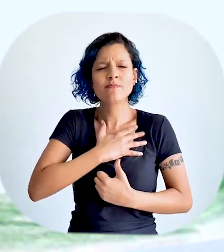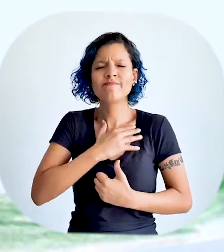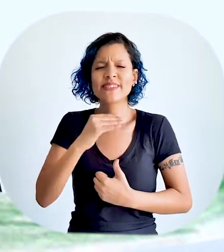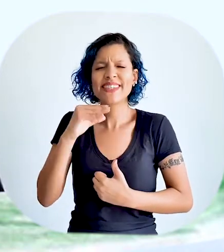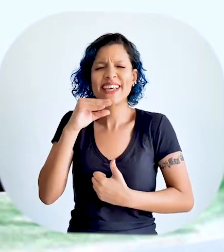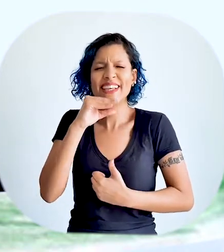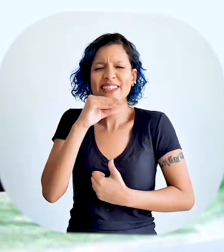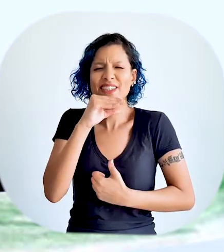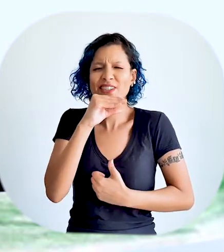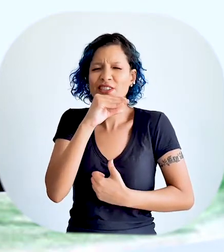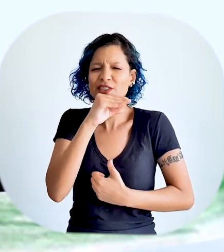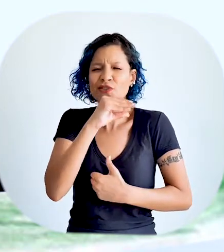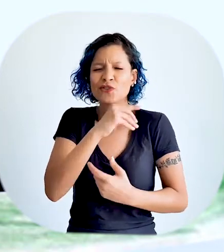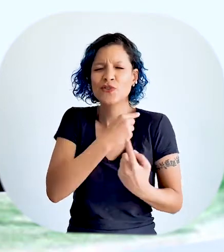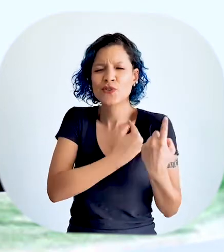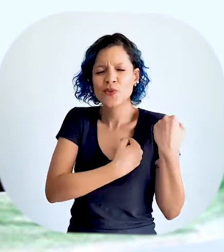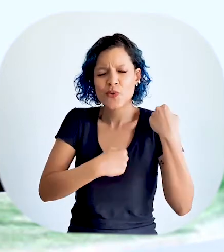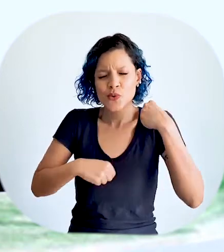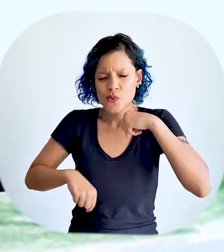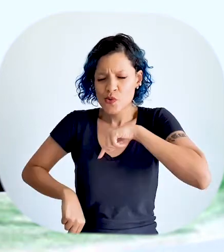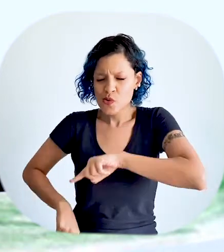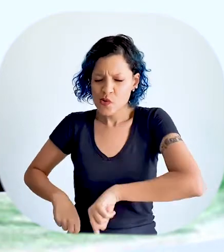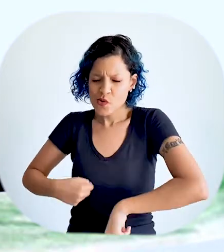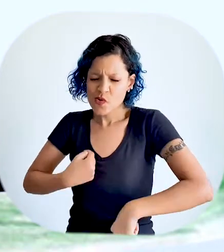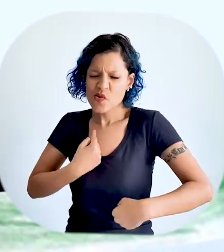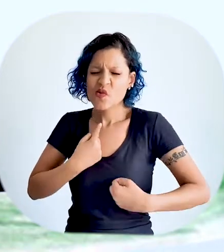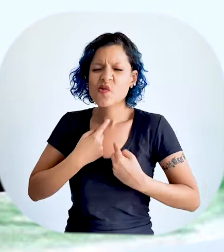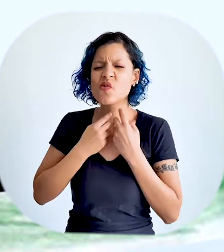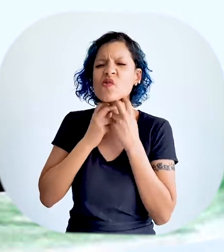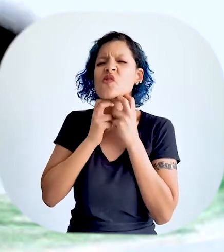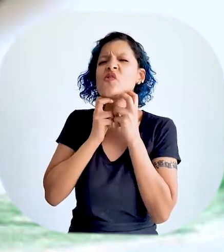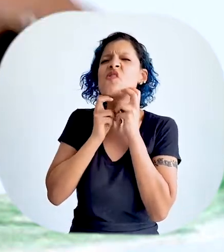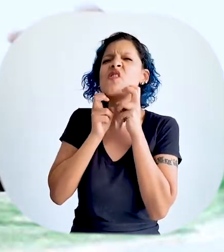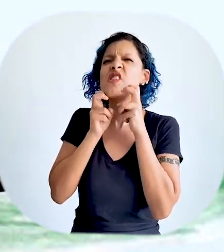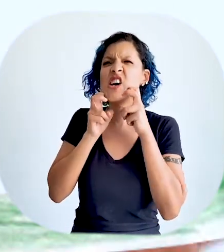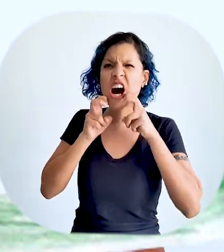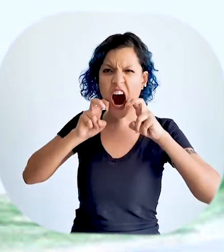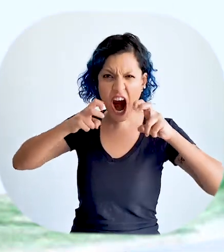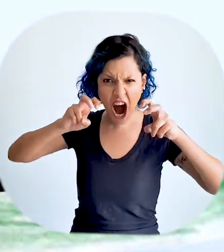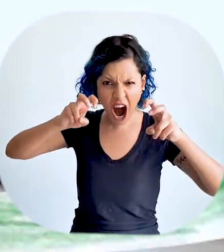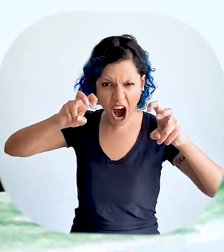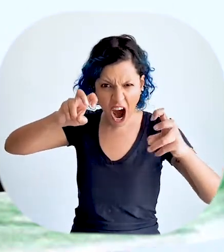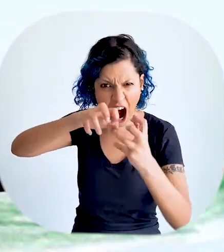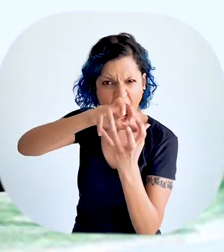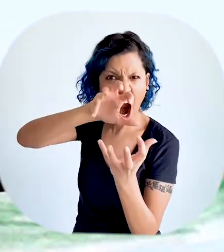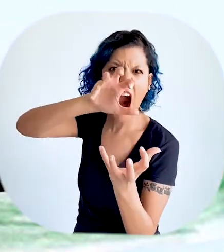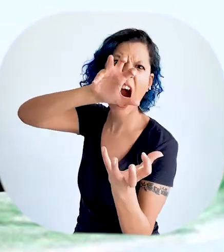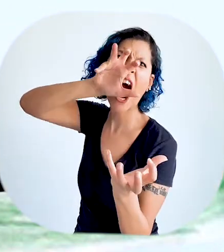o peito, enche a garganta e saiu pelos olhos.